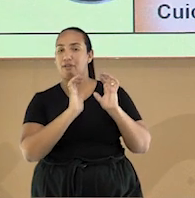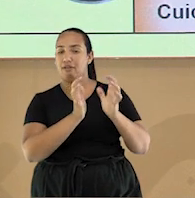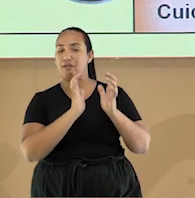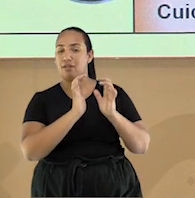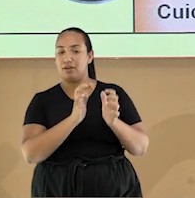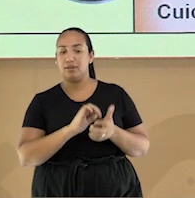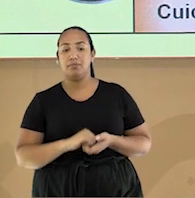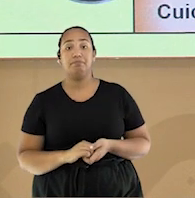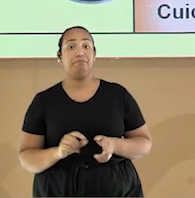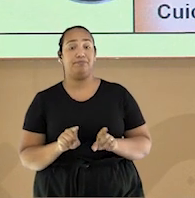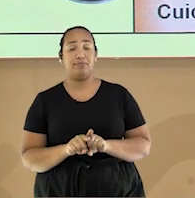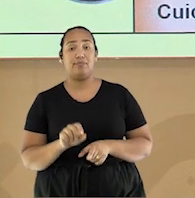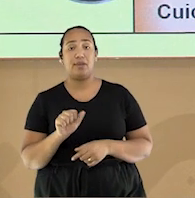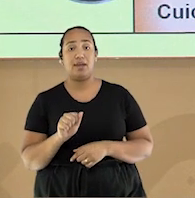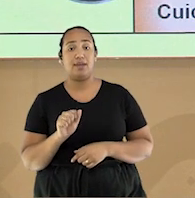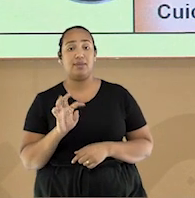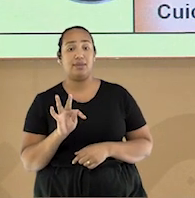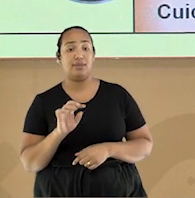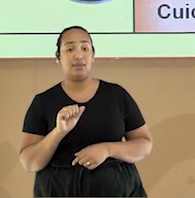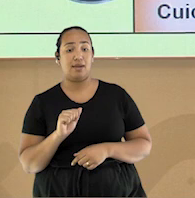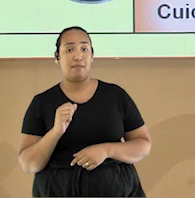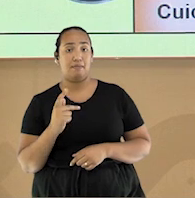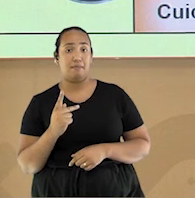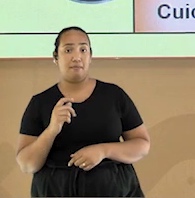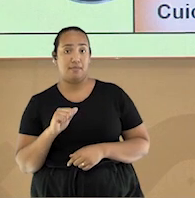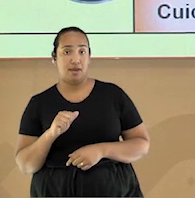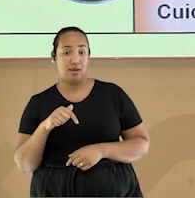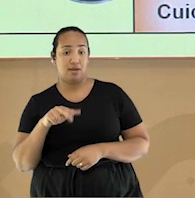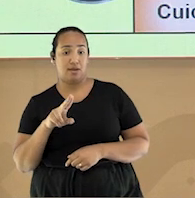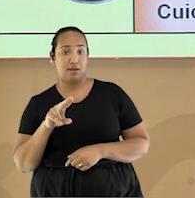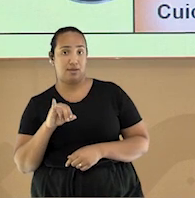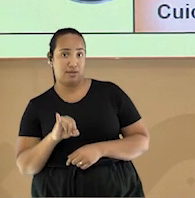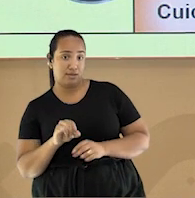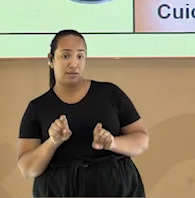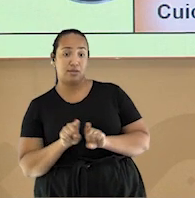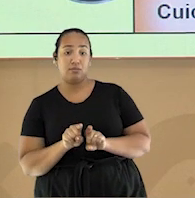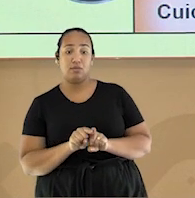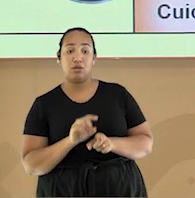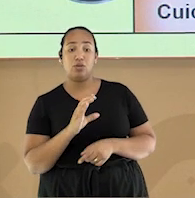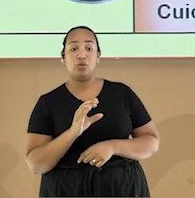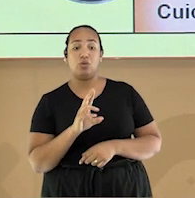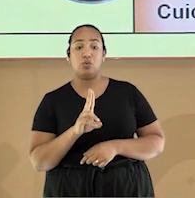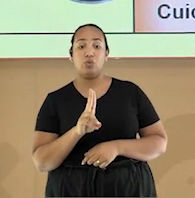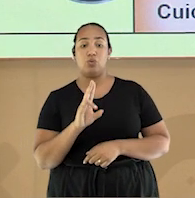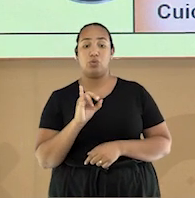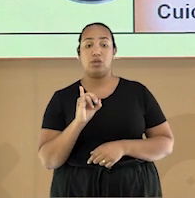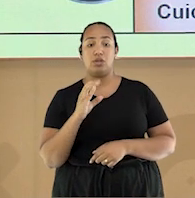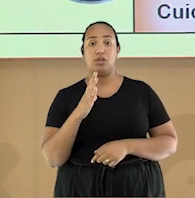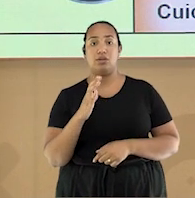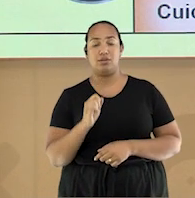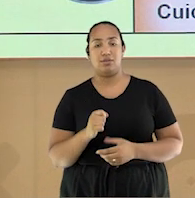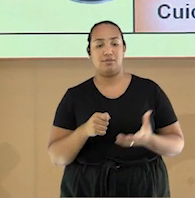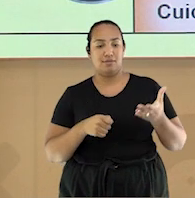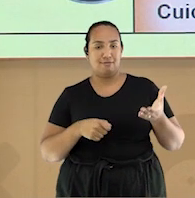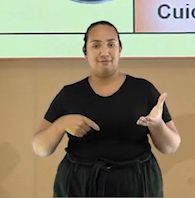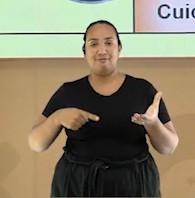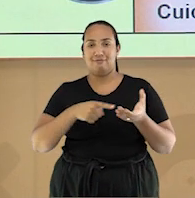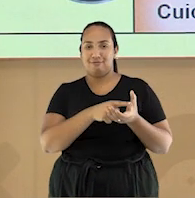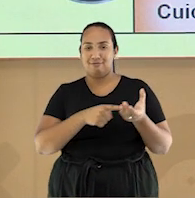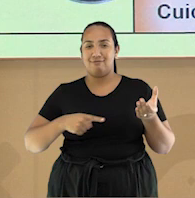alto, a cuíca, parecido com um tambor, mas com uma varinha encostada à pele, que fricciona produzindo